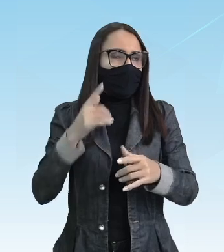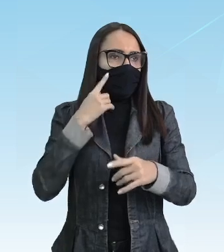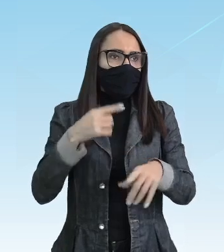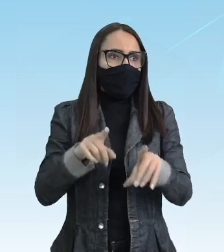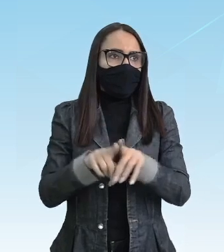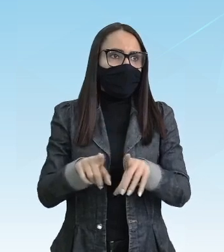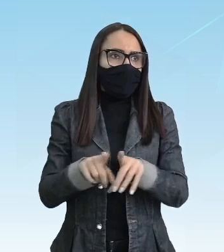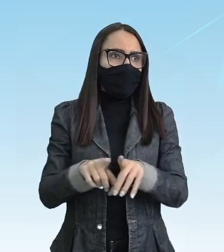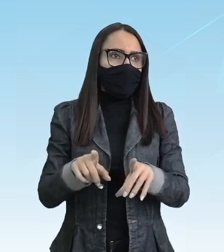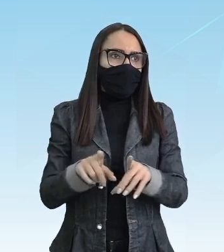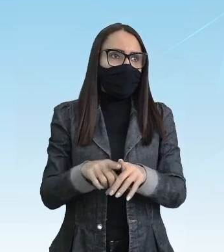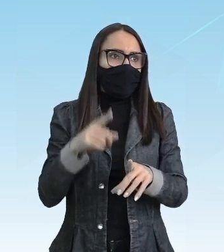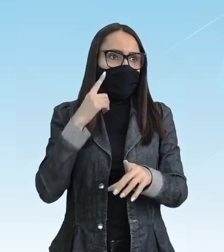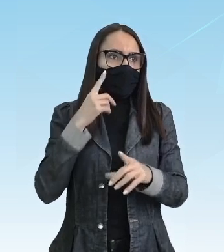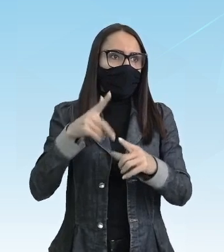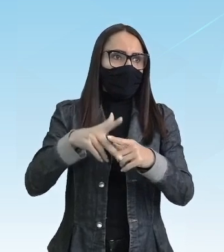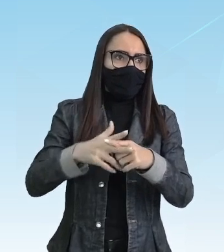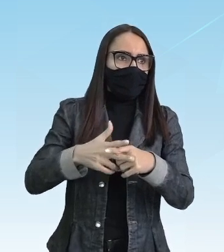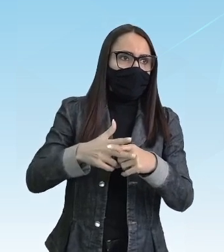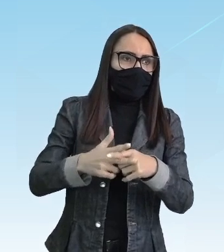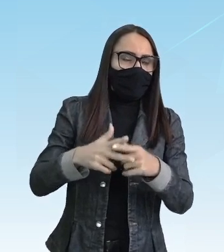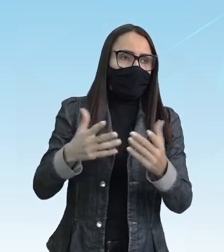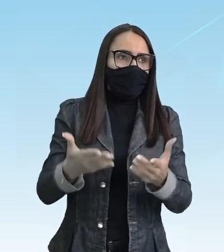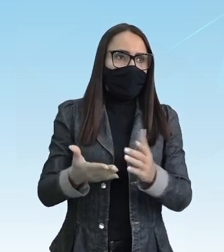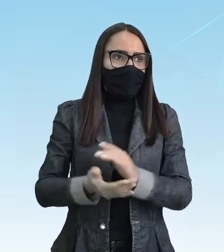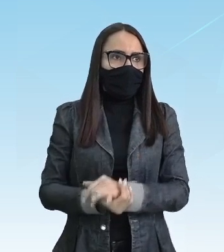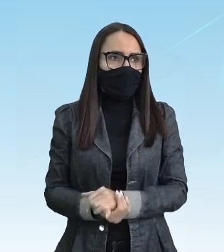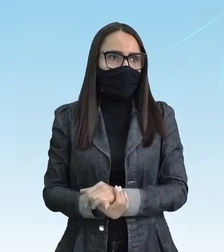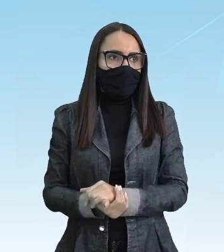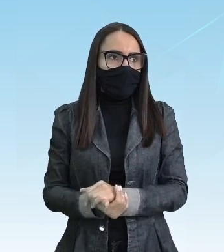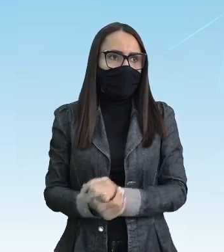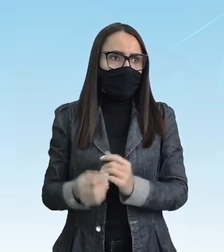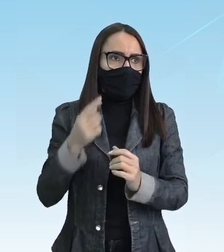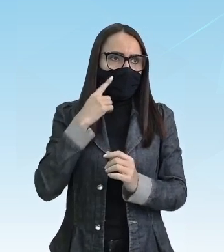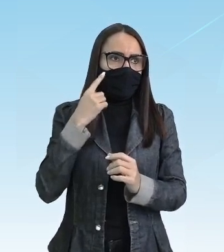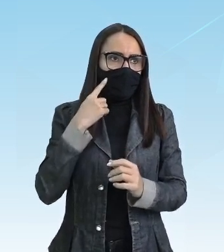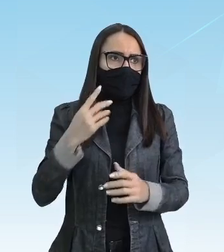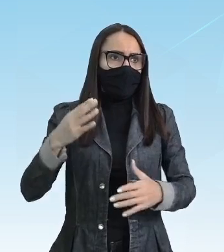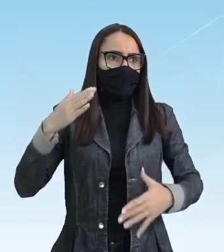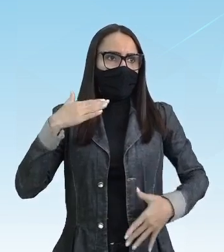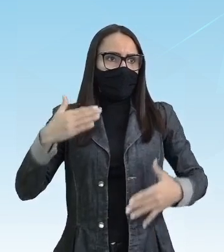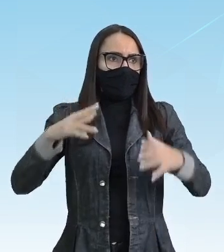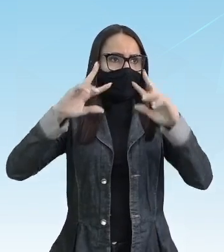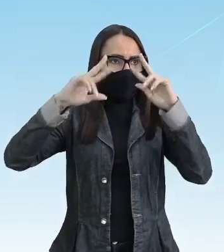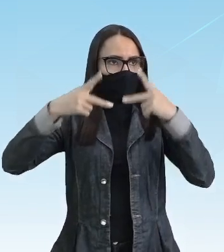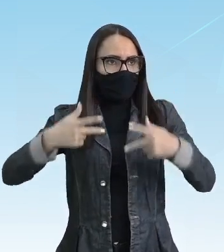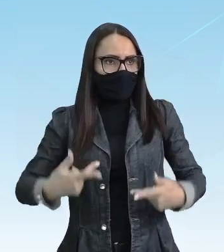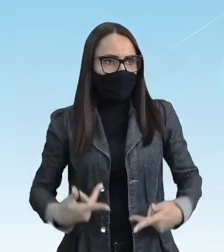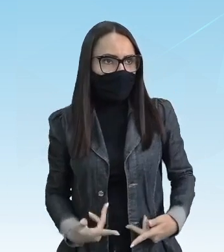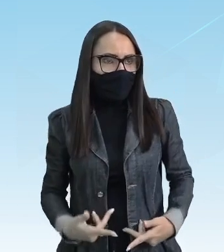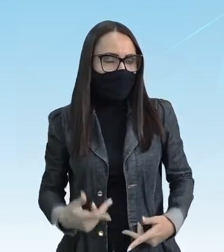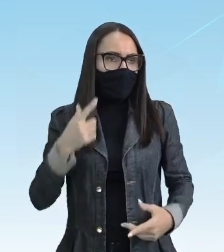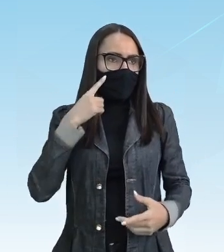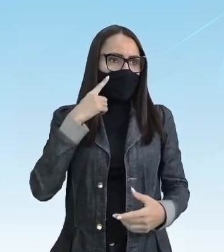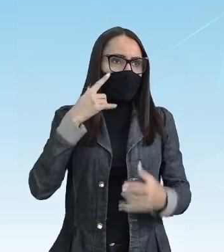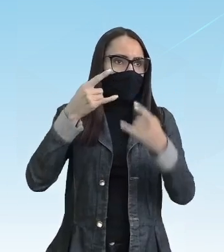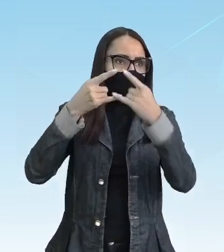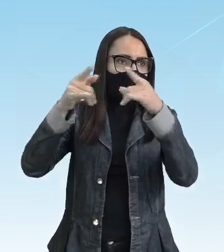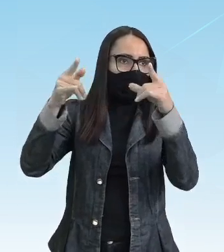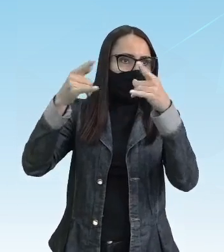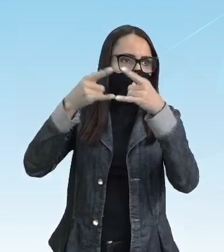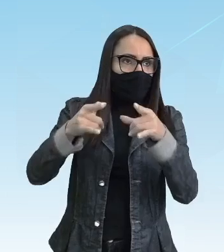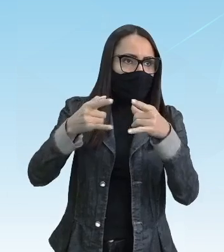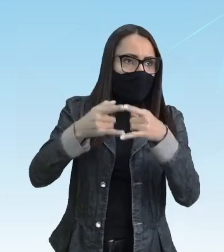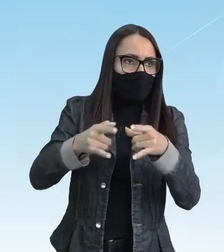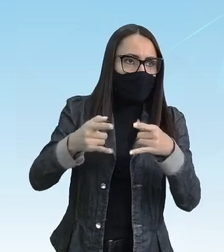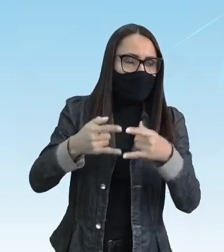também nas articulações. Se tratando do esqueleto humano, como eu estava dizendo para vocês, ele vai ser